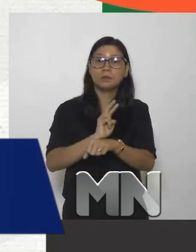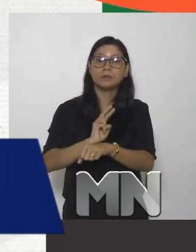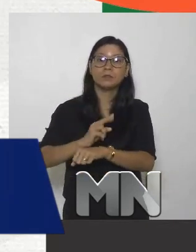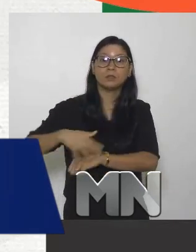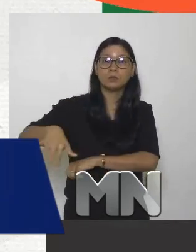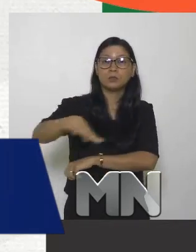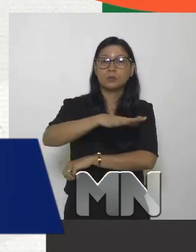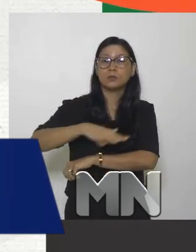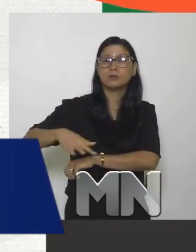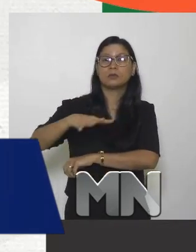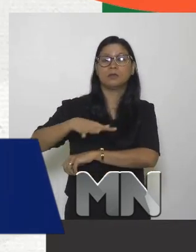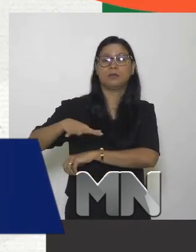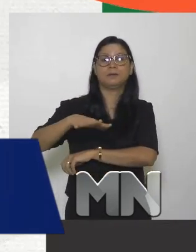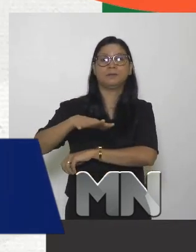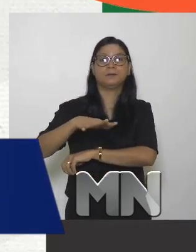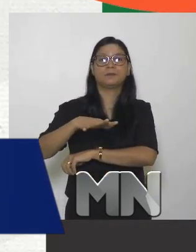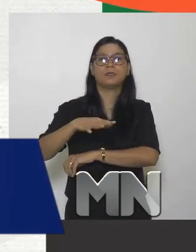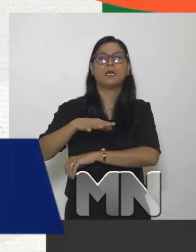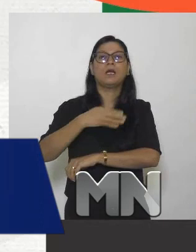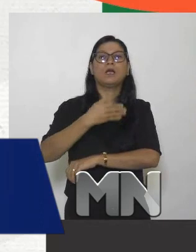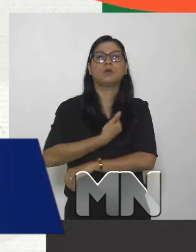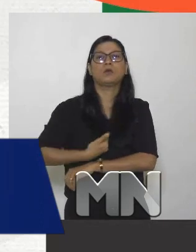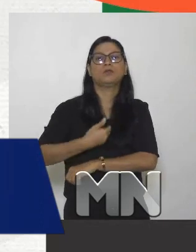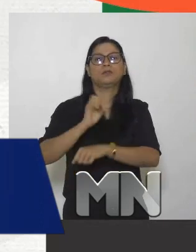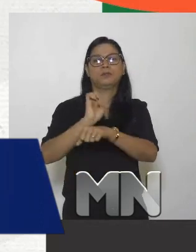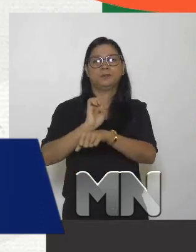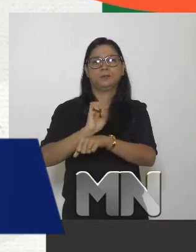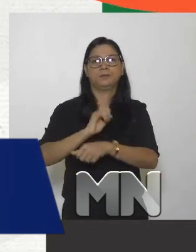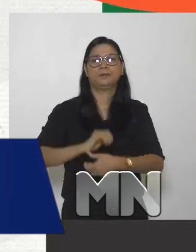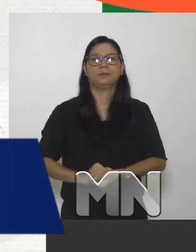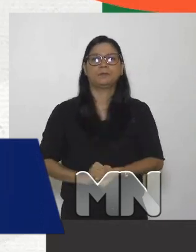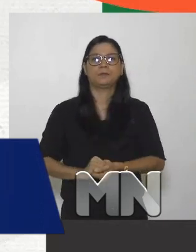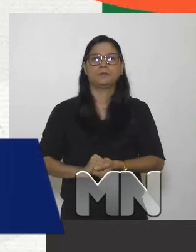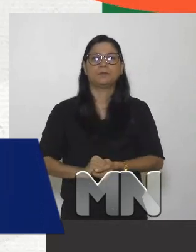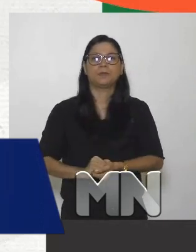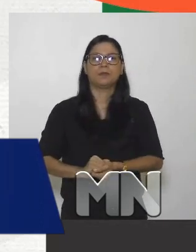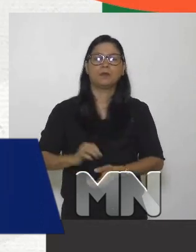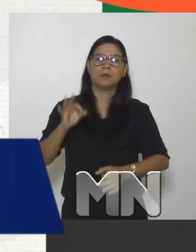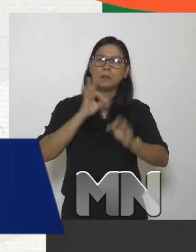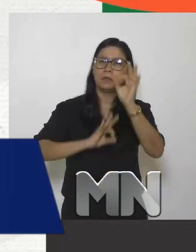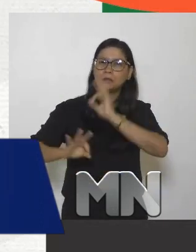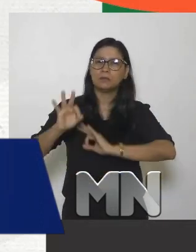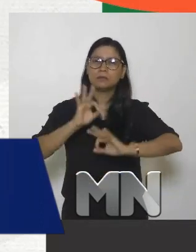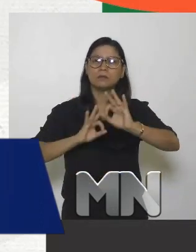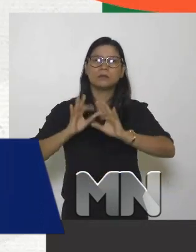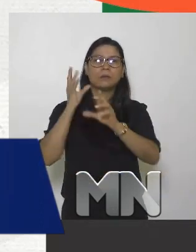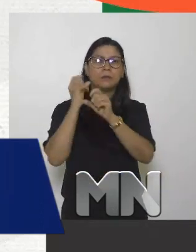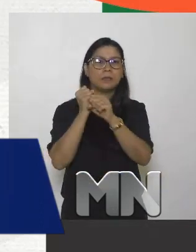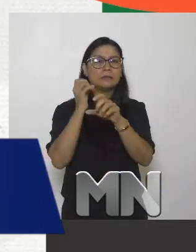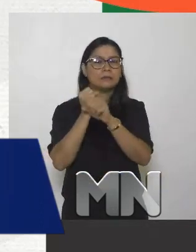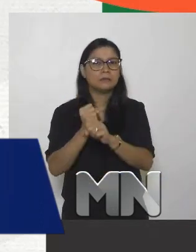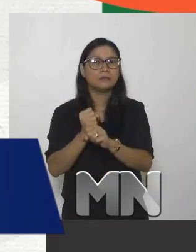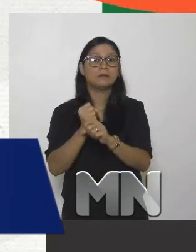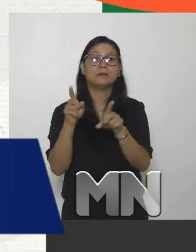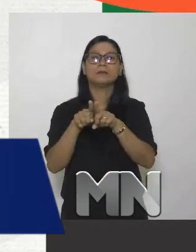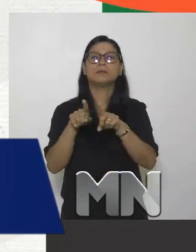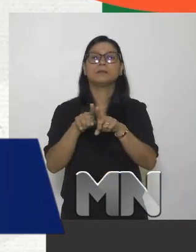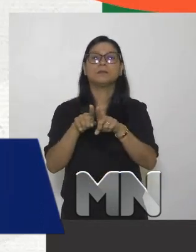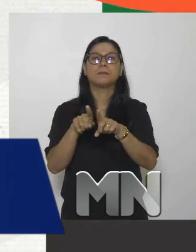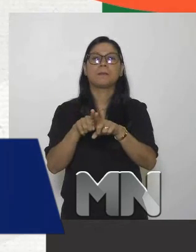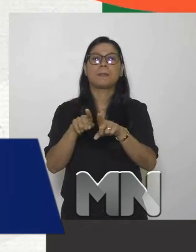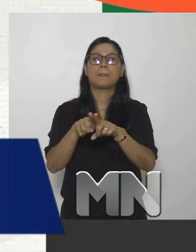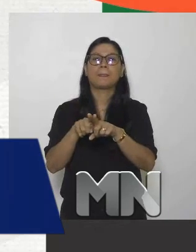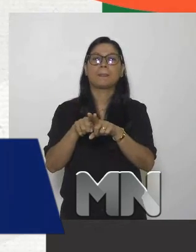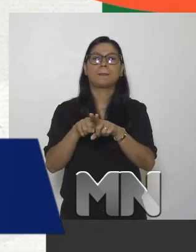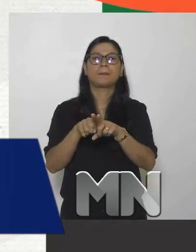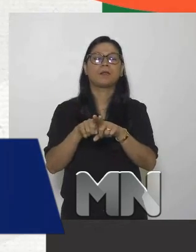o governador Rafael Fonteles está fazendo o governo ao seu modo, está jogando o seu jogo. Por isso,